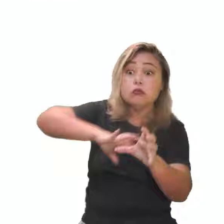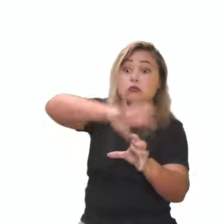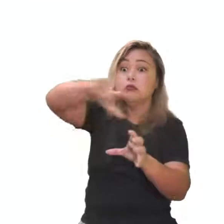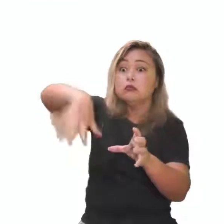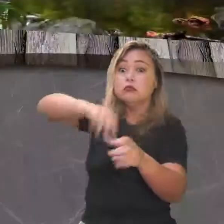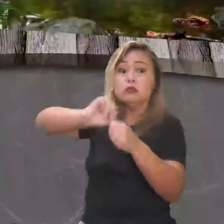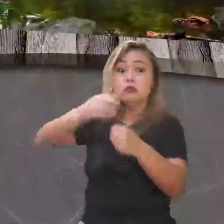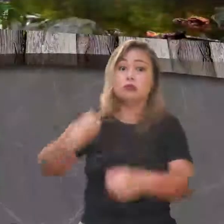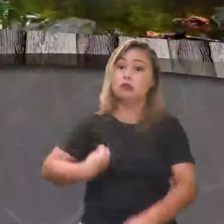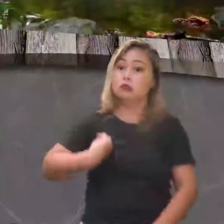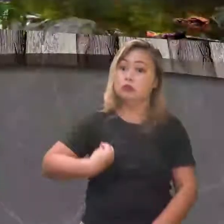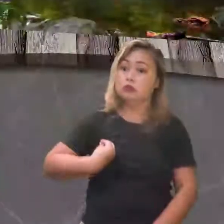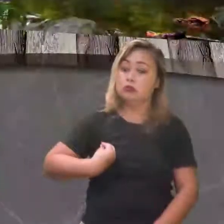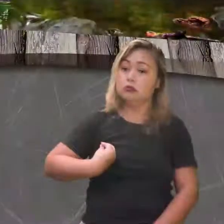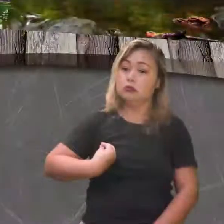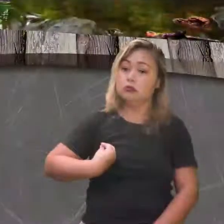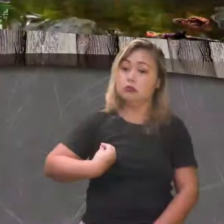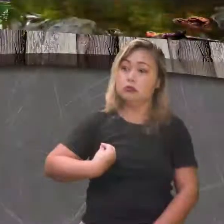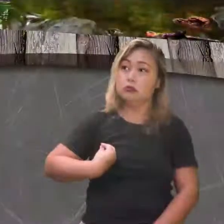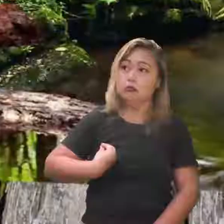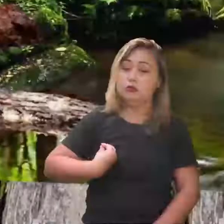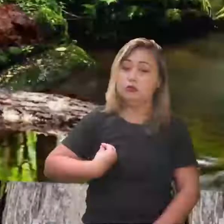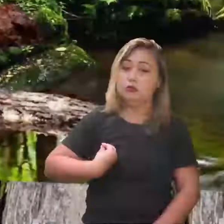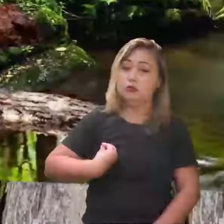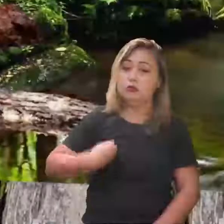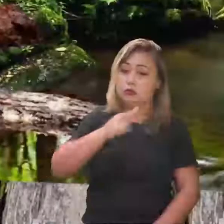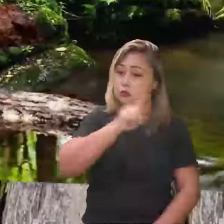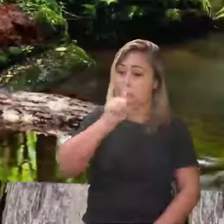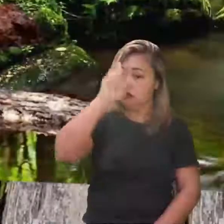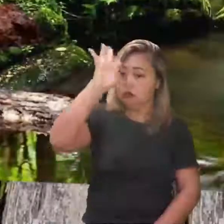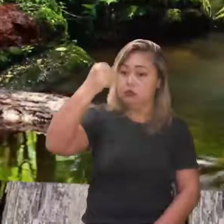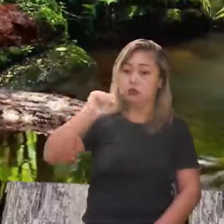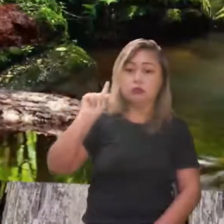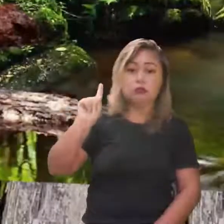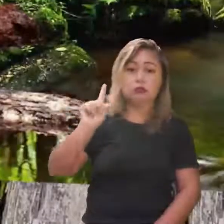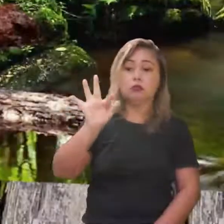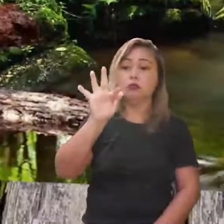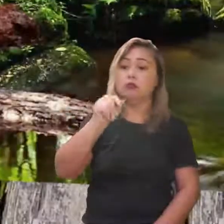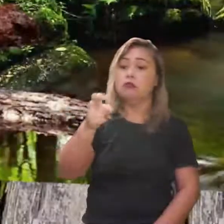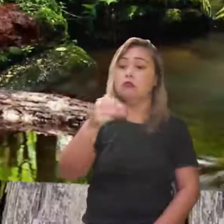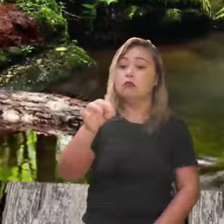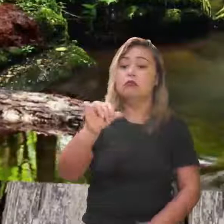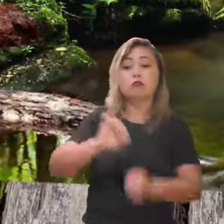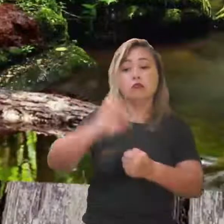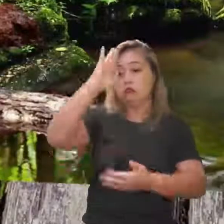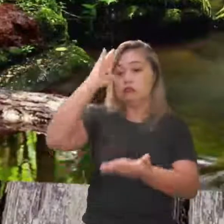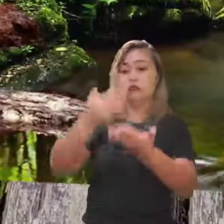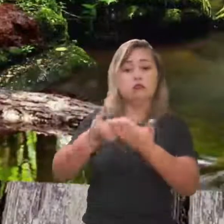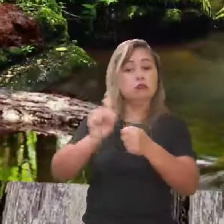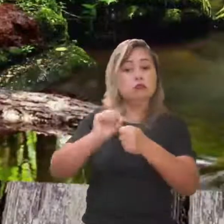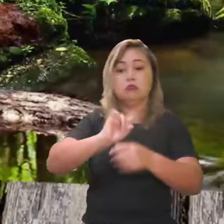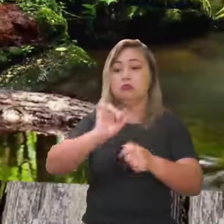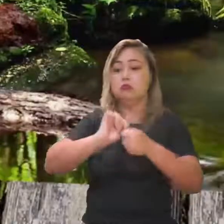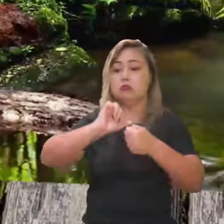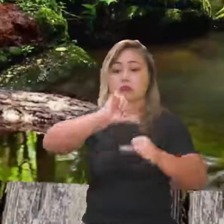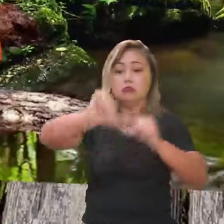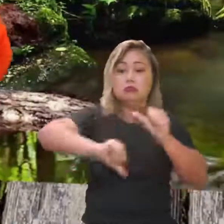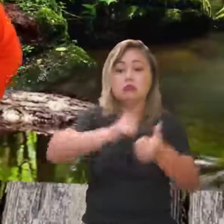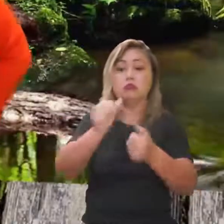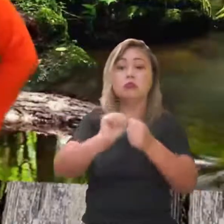aqui. Nós, segundo essa teoria, né, os fixistas, que não acreditam nessas modificações.